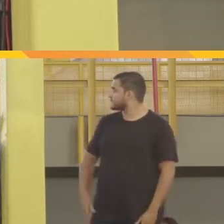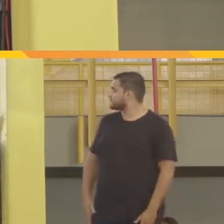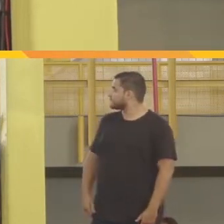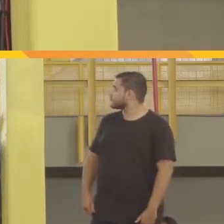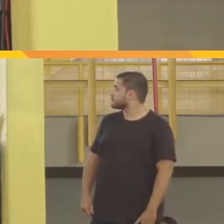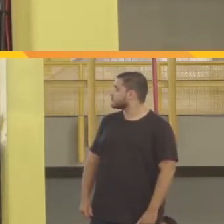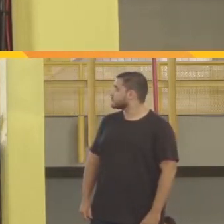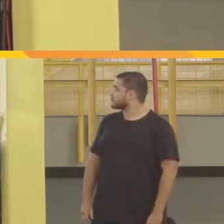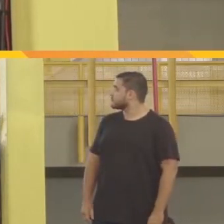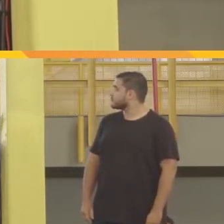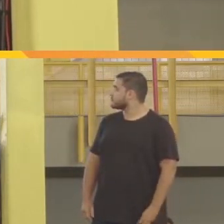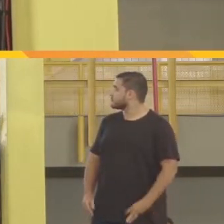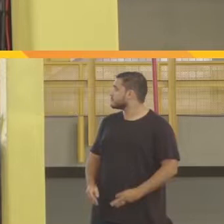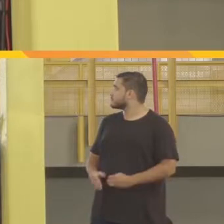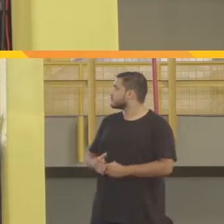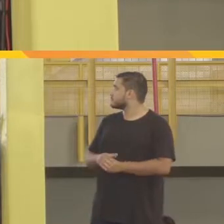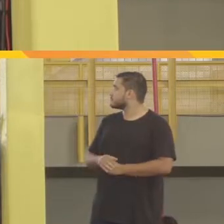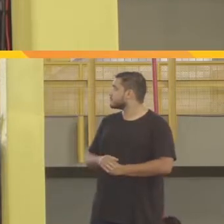Não.